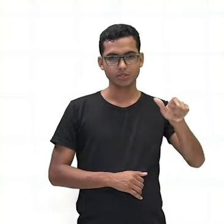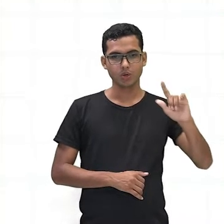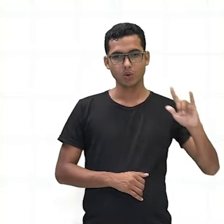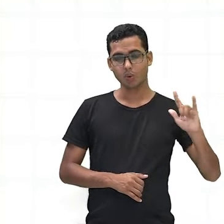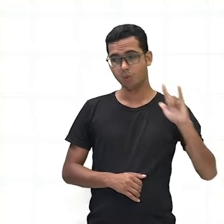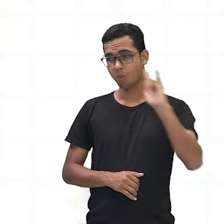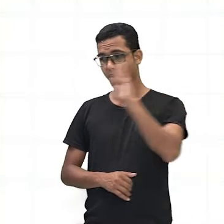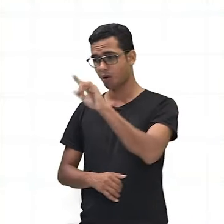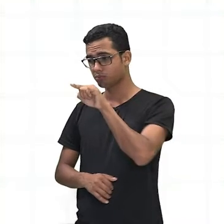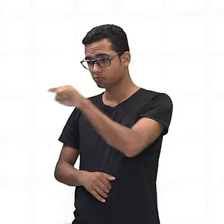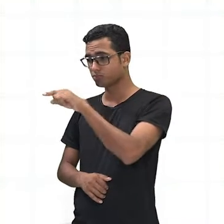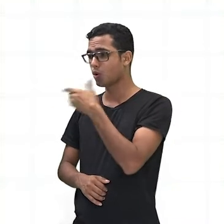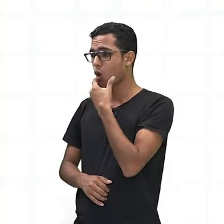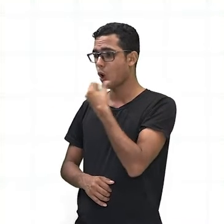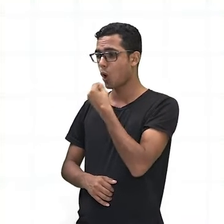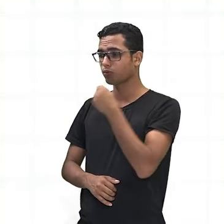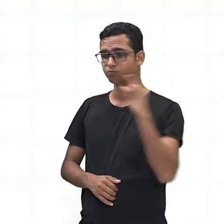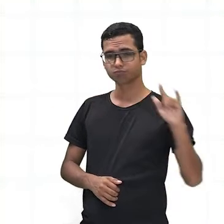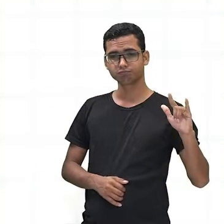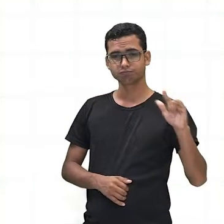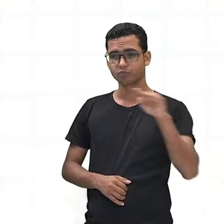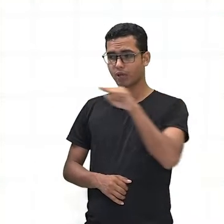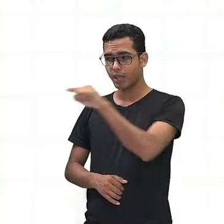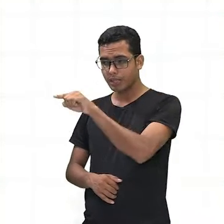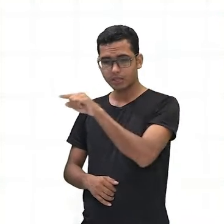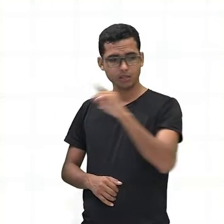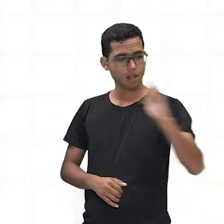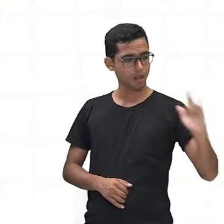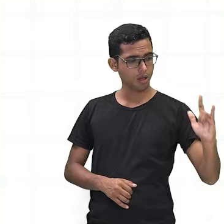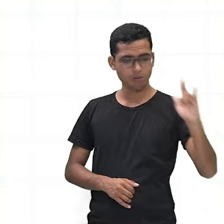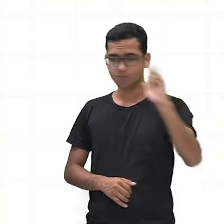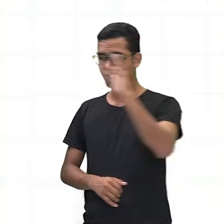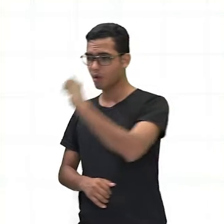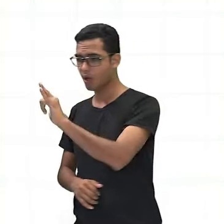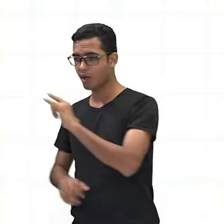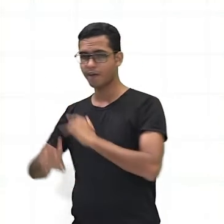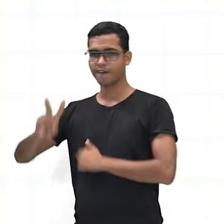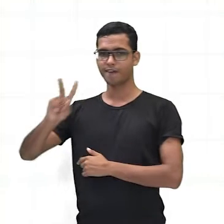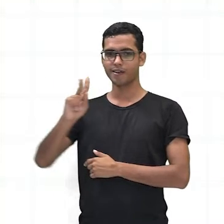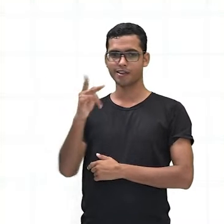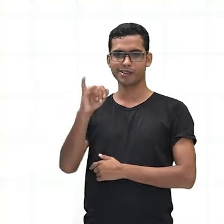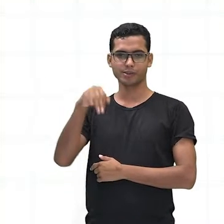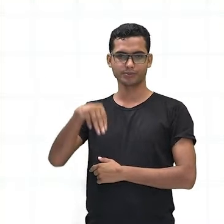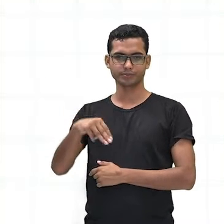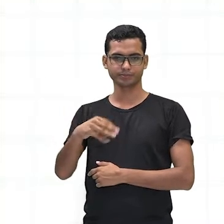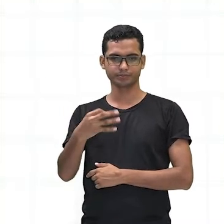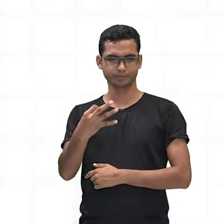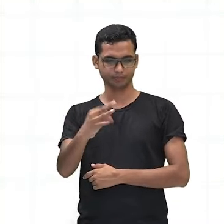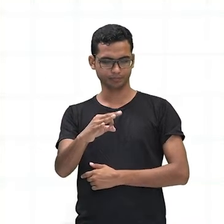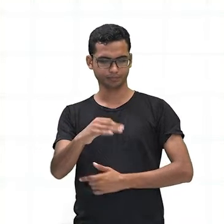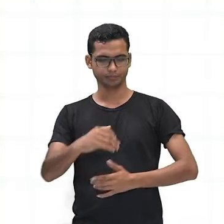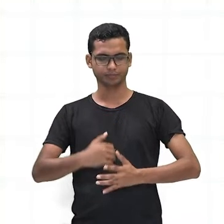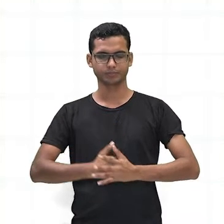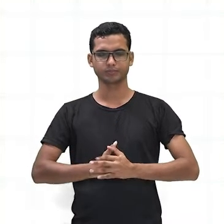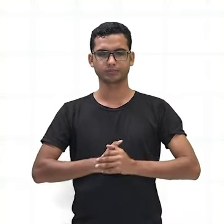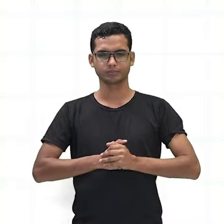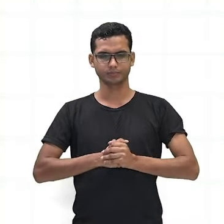se referindo a quem? Está se referindo a ele, né? O sujeito, ele. Ok?